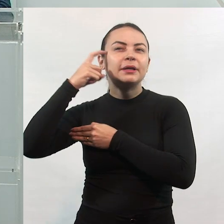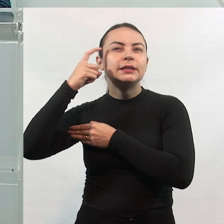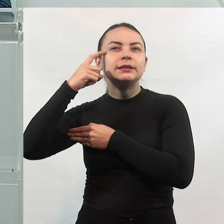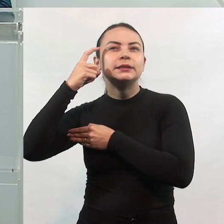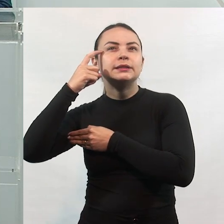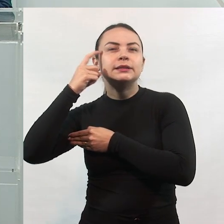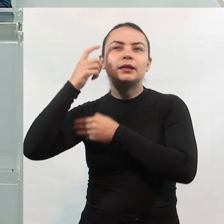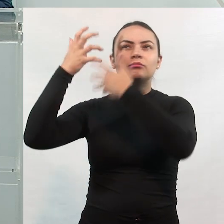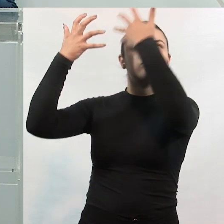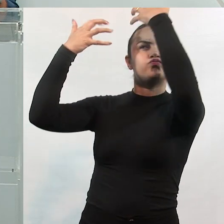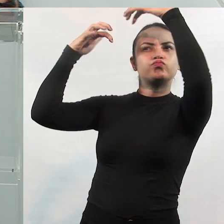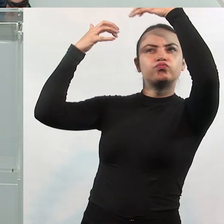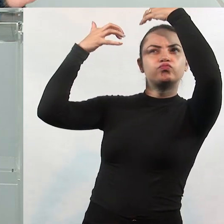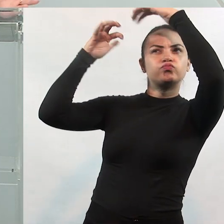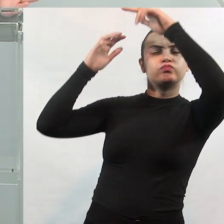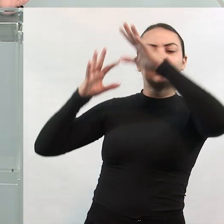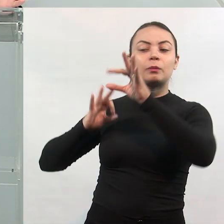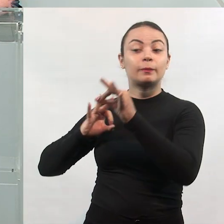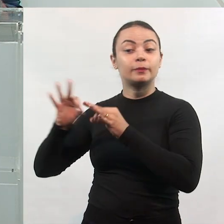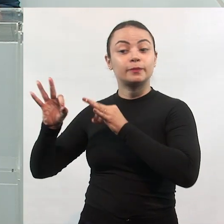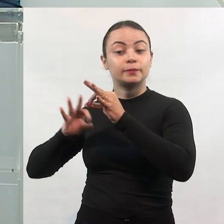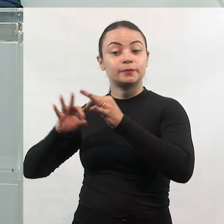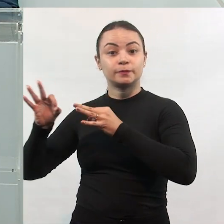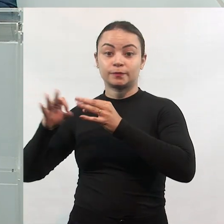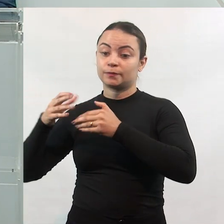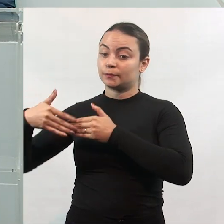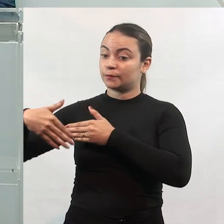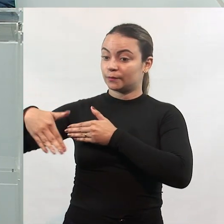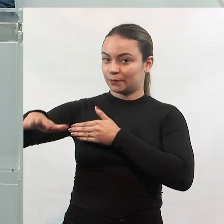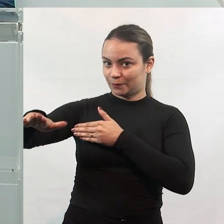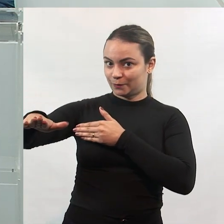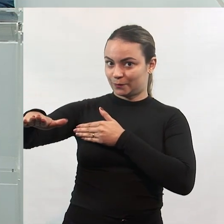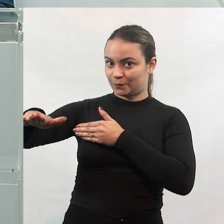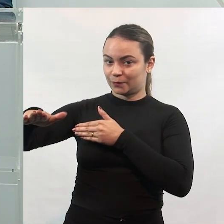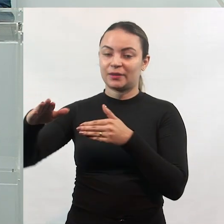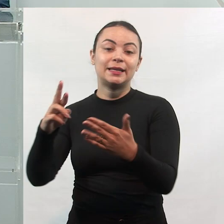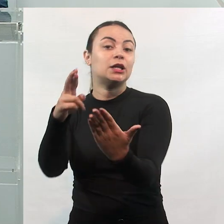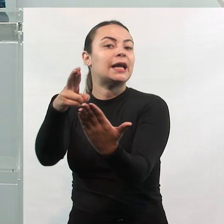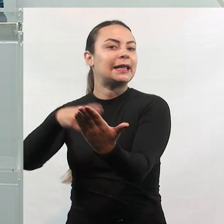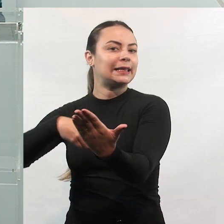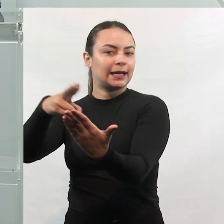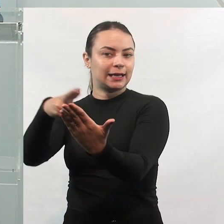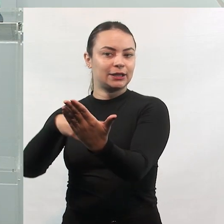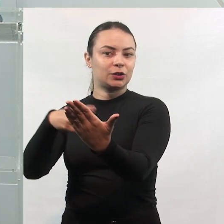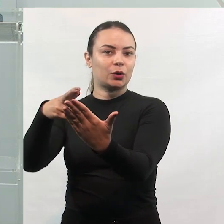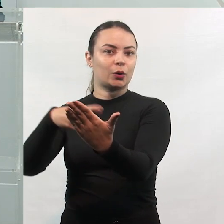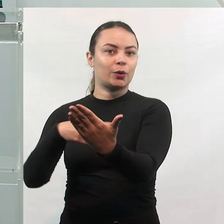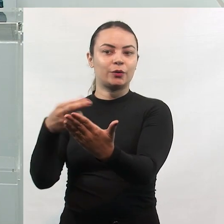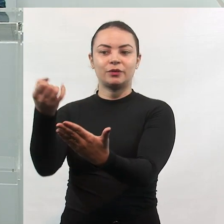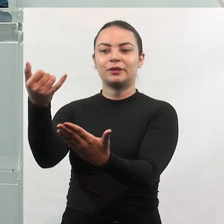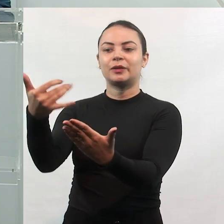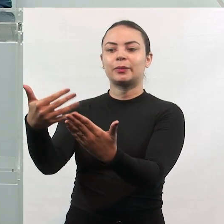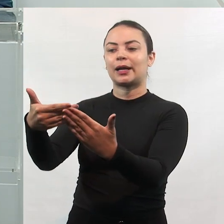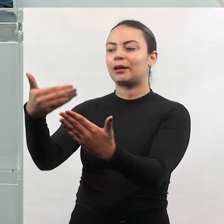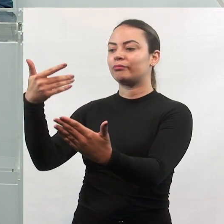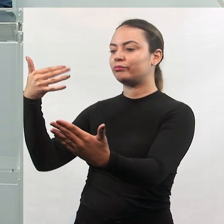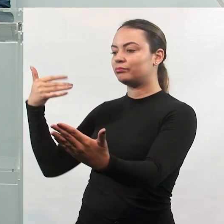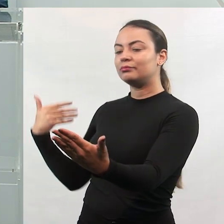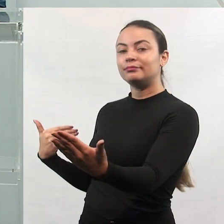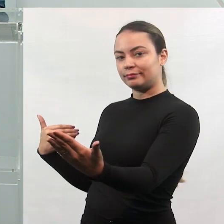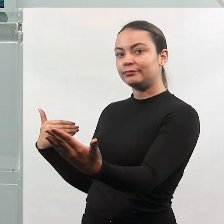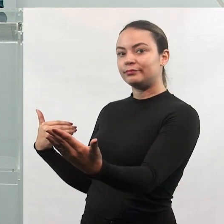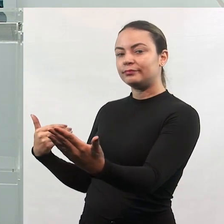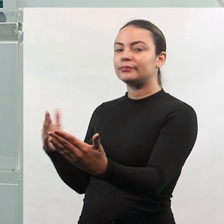tempo passado, porque a pesquisa já aconteceu. Então, conforme entrevistas realizadas, né, conforme